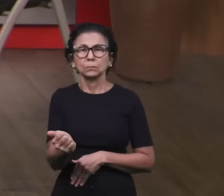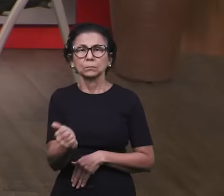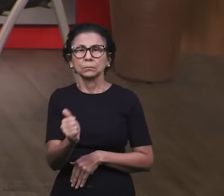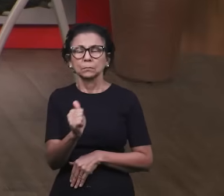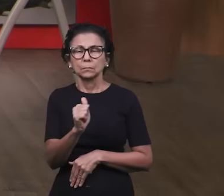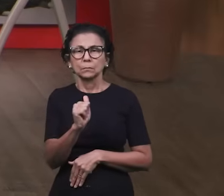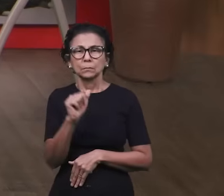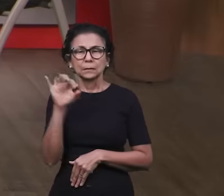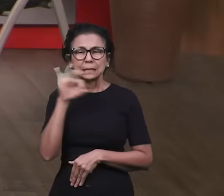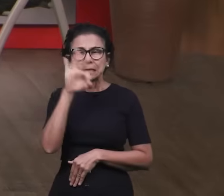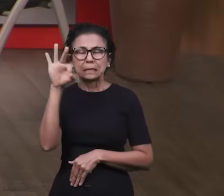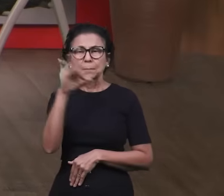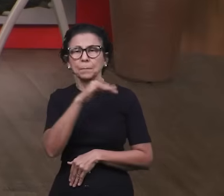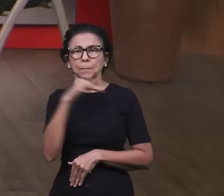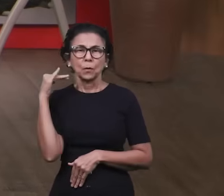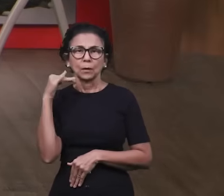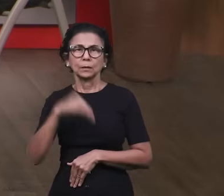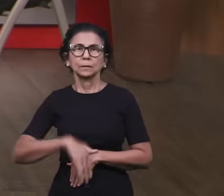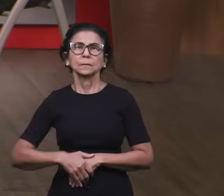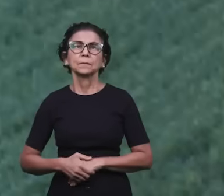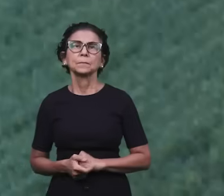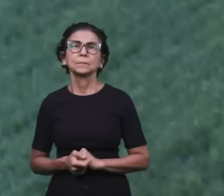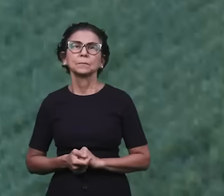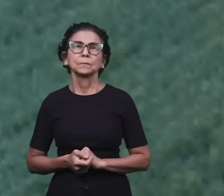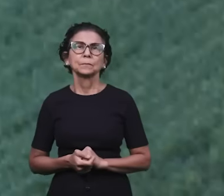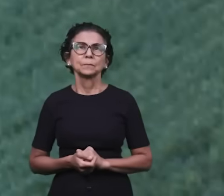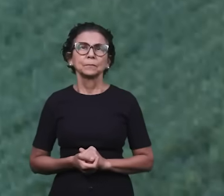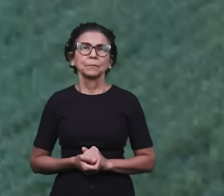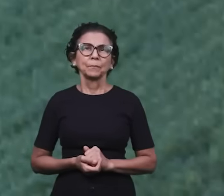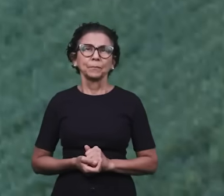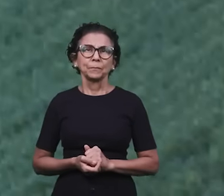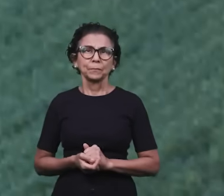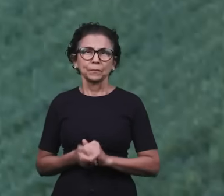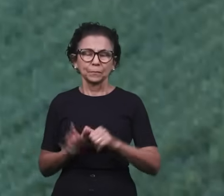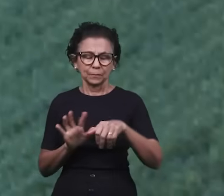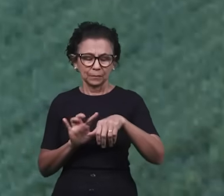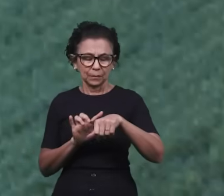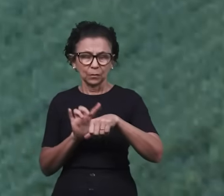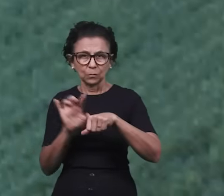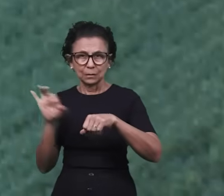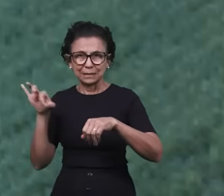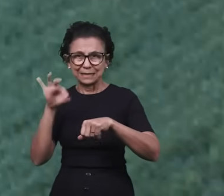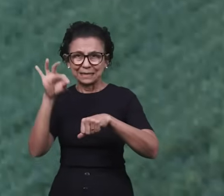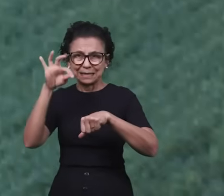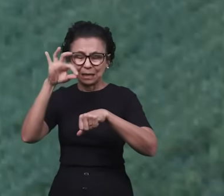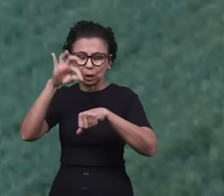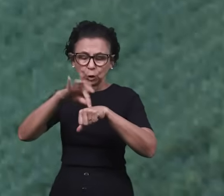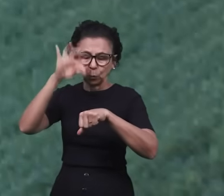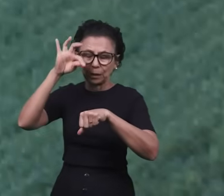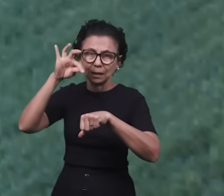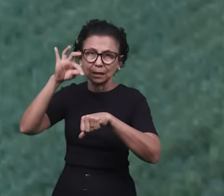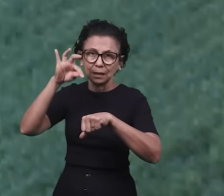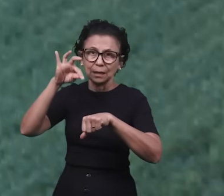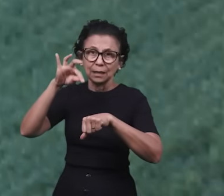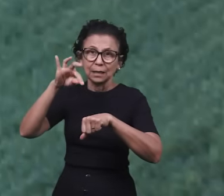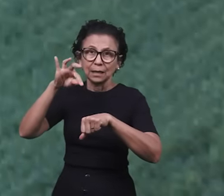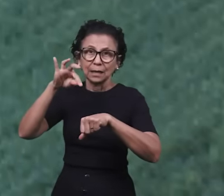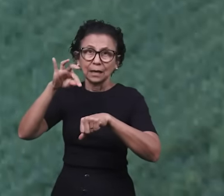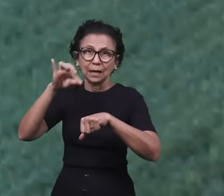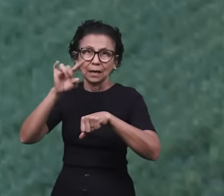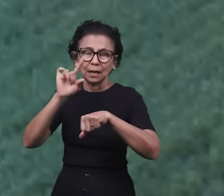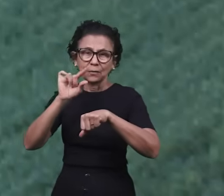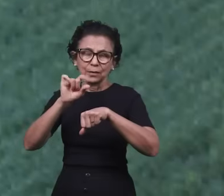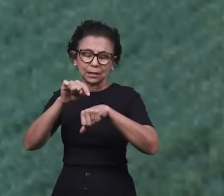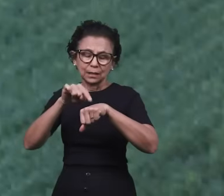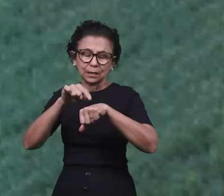sua vida, a abelha, no seu tempo de vida, que é 23 dias, 20 dias, depois que ela começa a colher,